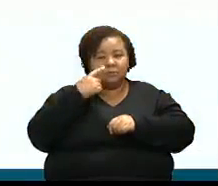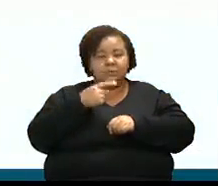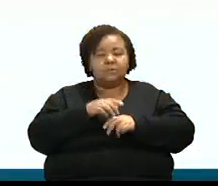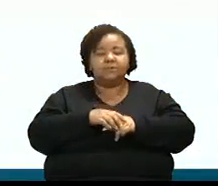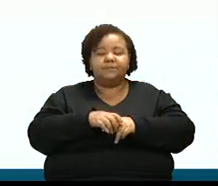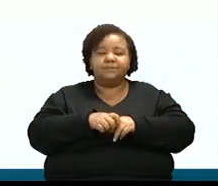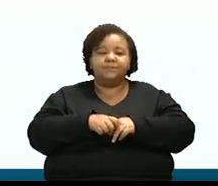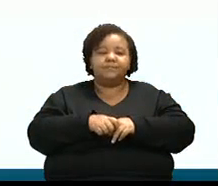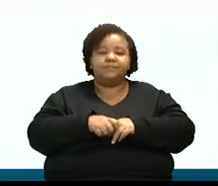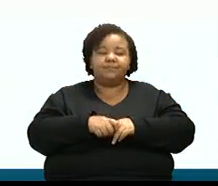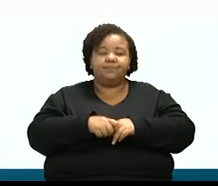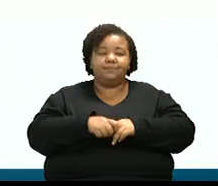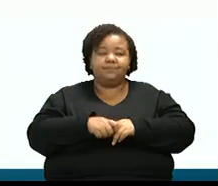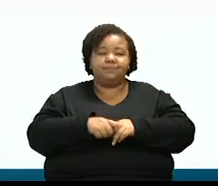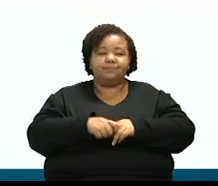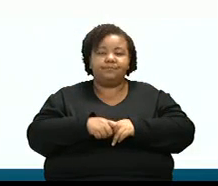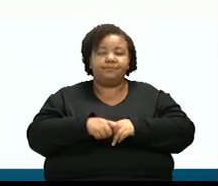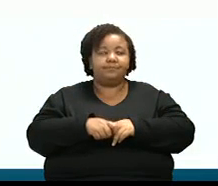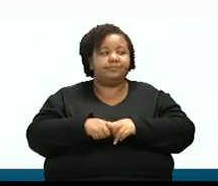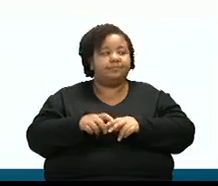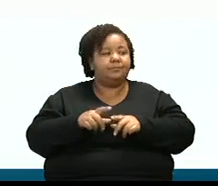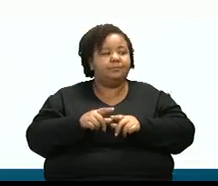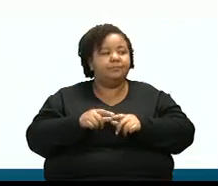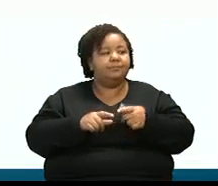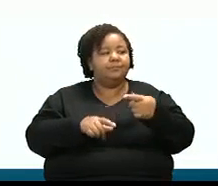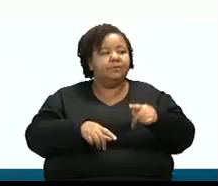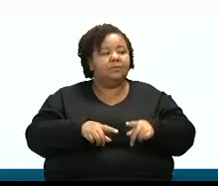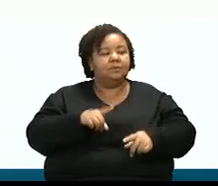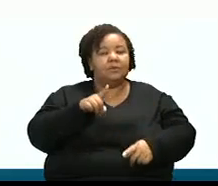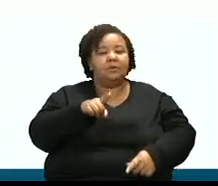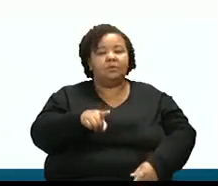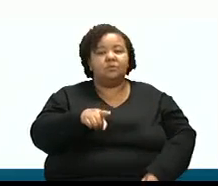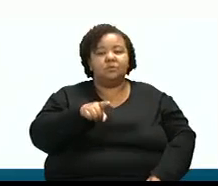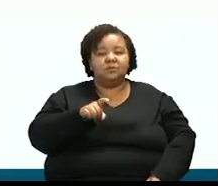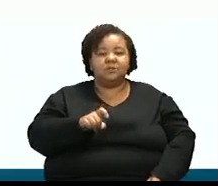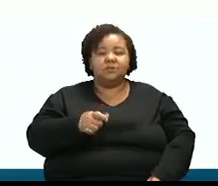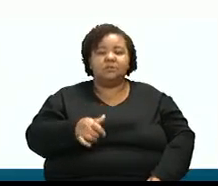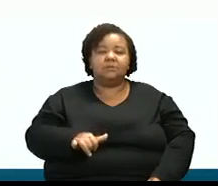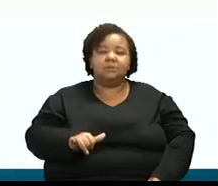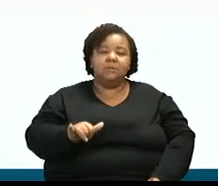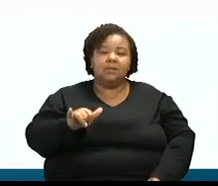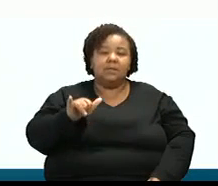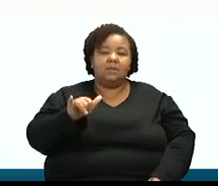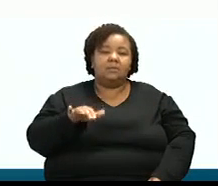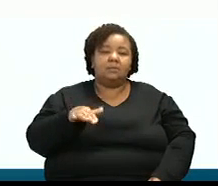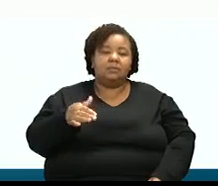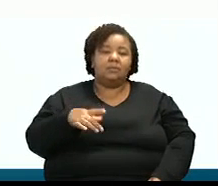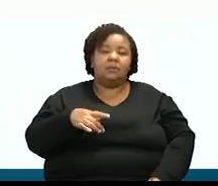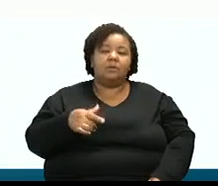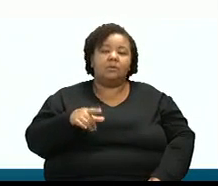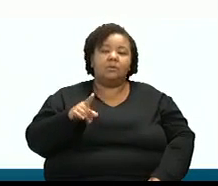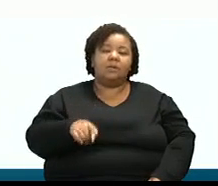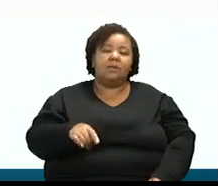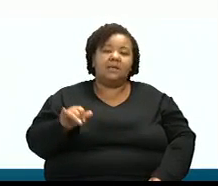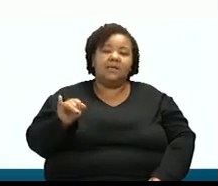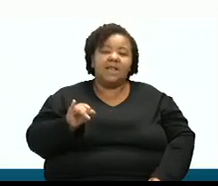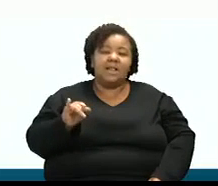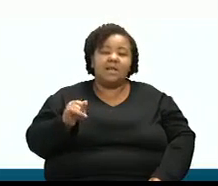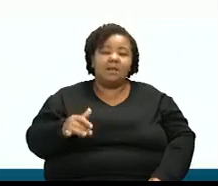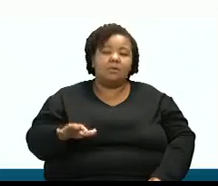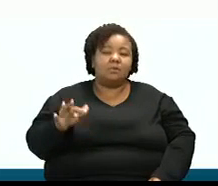quadro. Então, eu tenho a integral em relação a x, em relação a y, mas quando eu tenho uma integral de